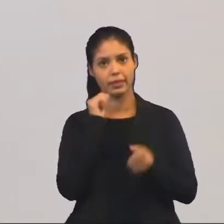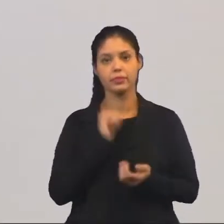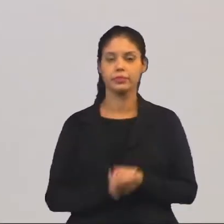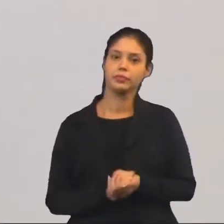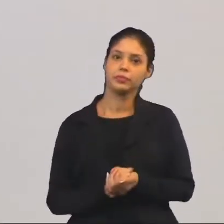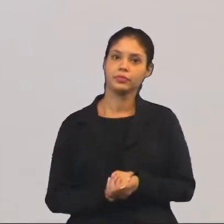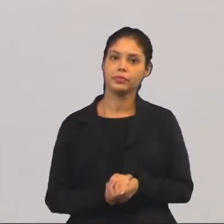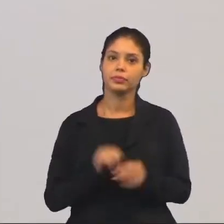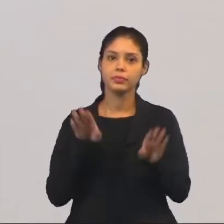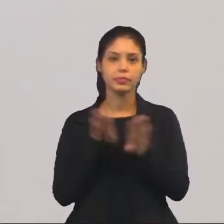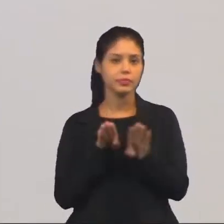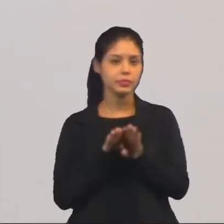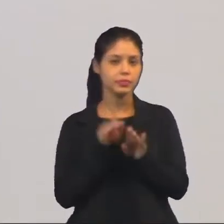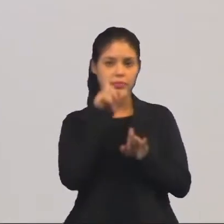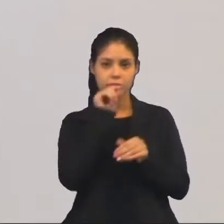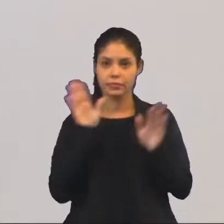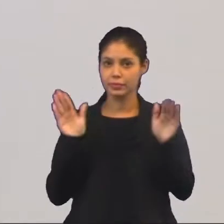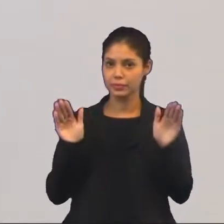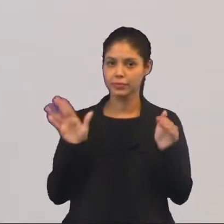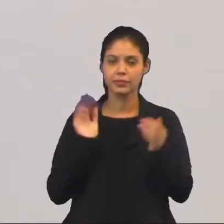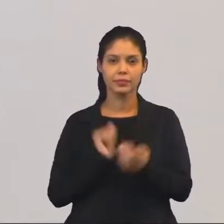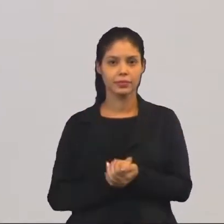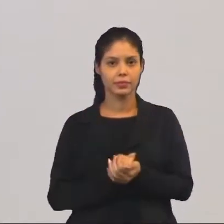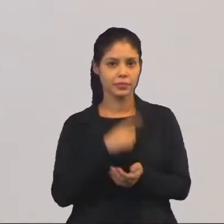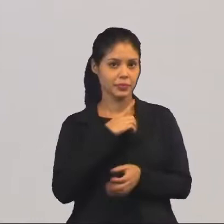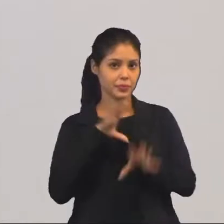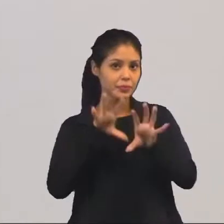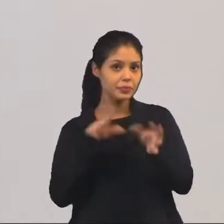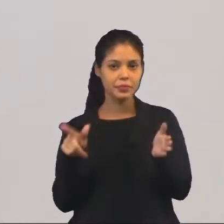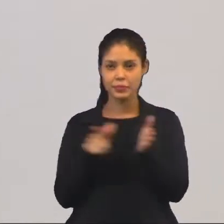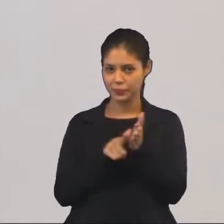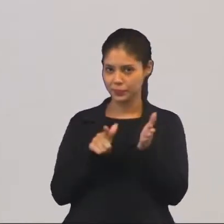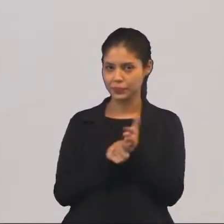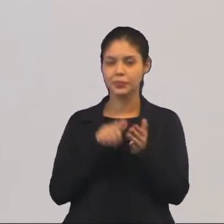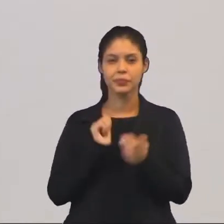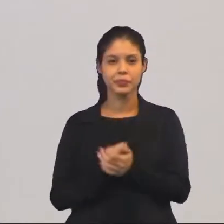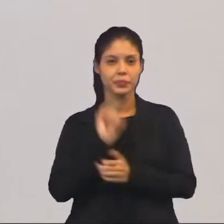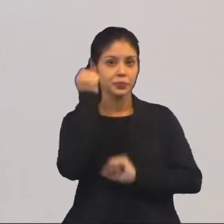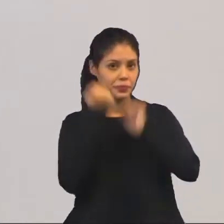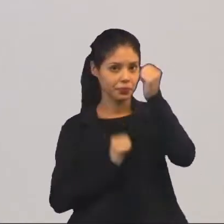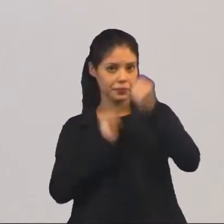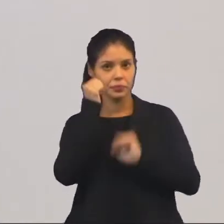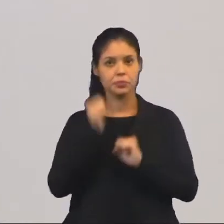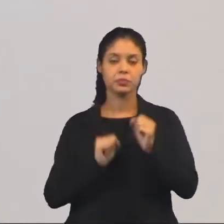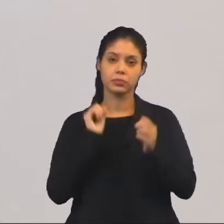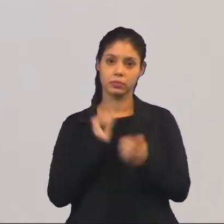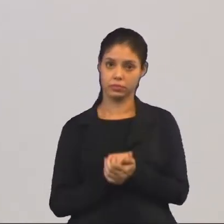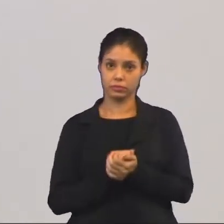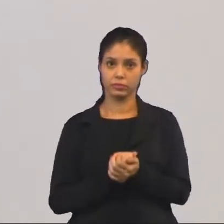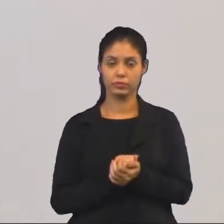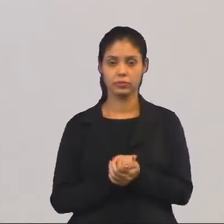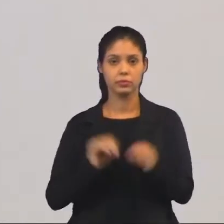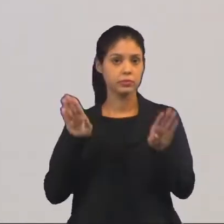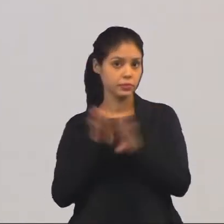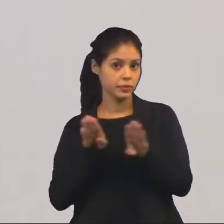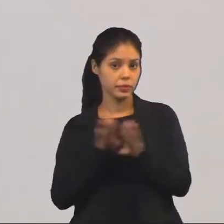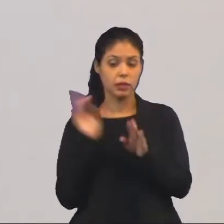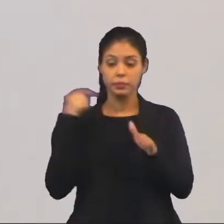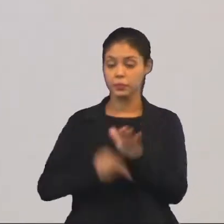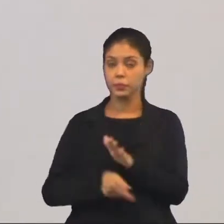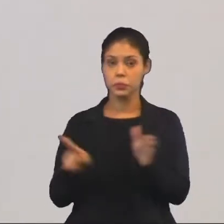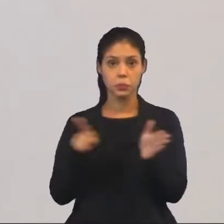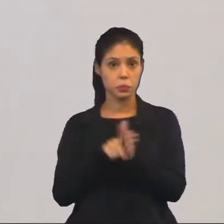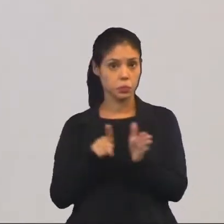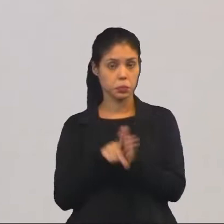e de aves. Então, portanto, você tem aí o papel da agroindústria, então a indústria lá dentro